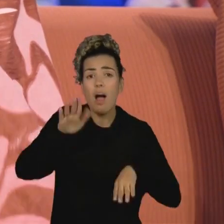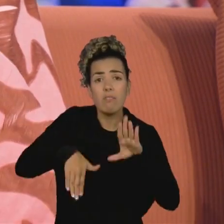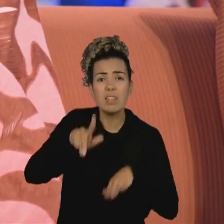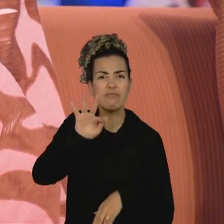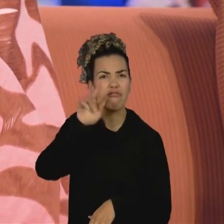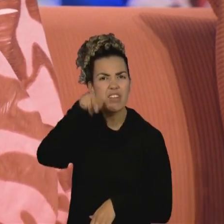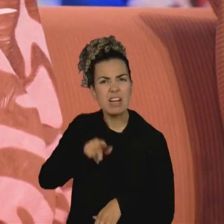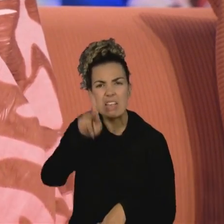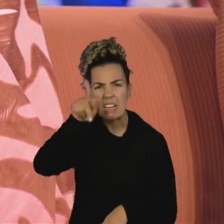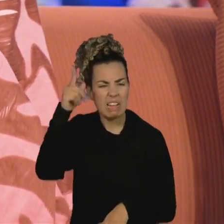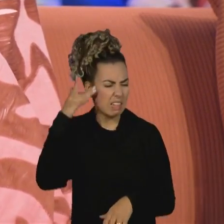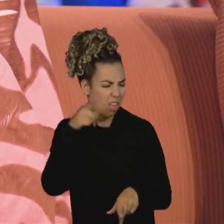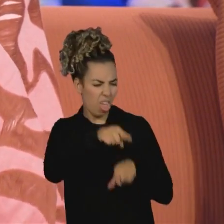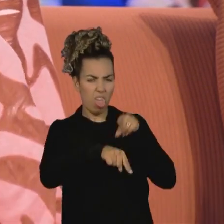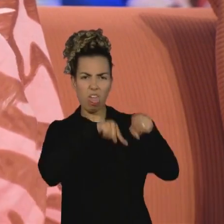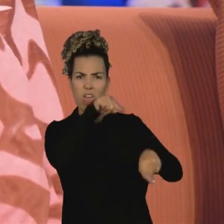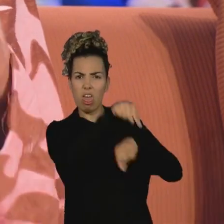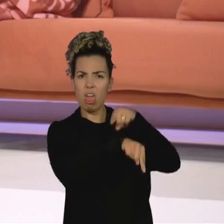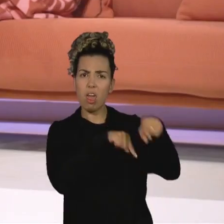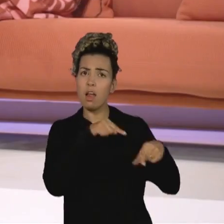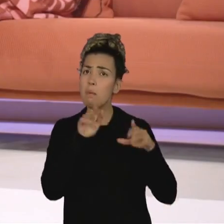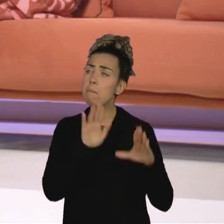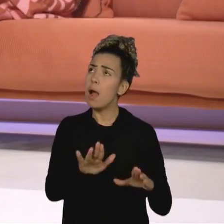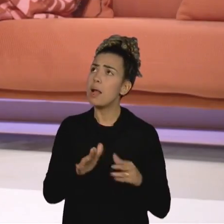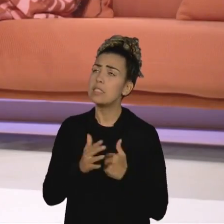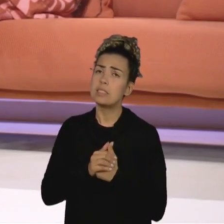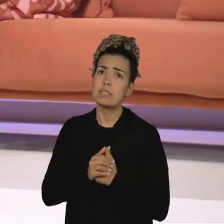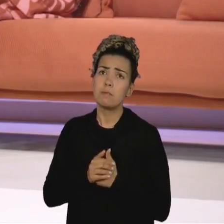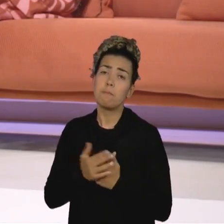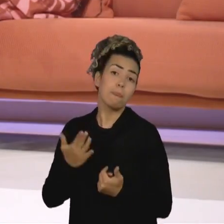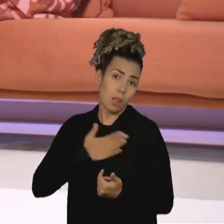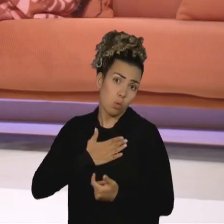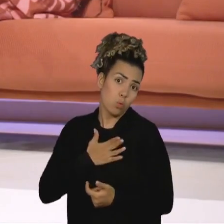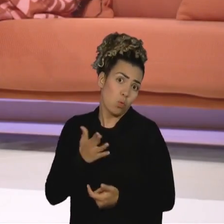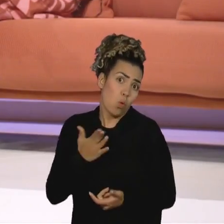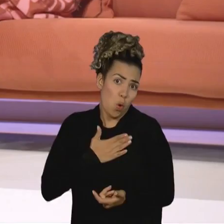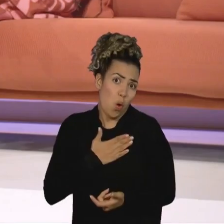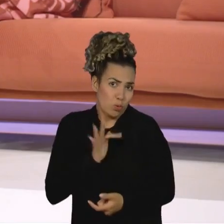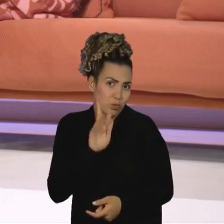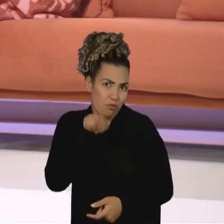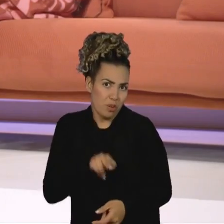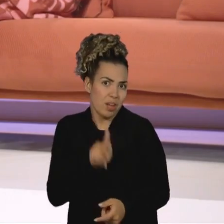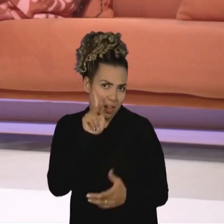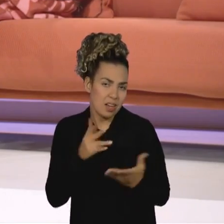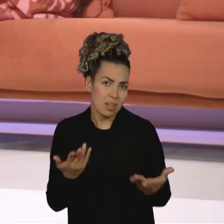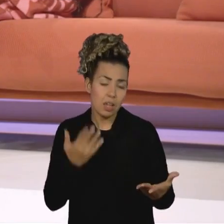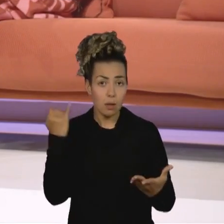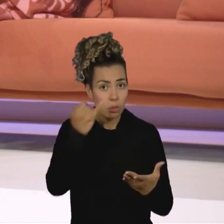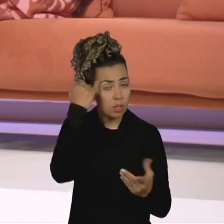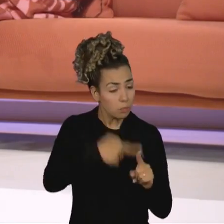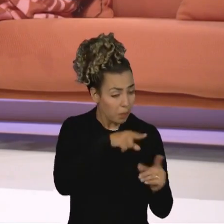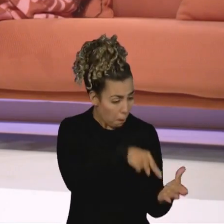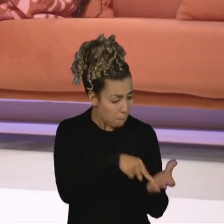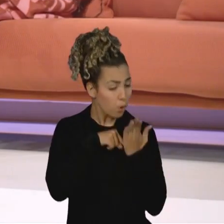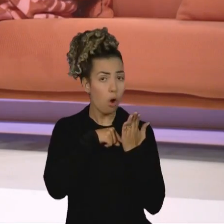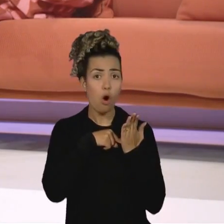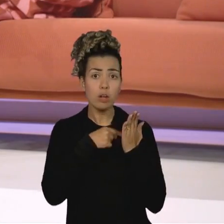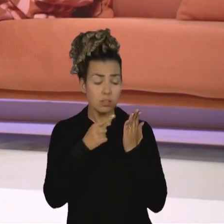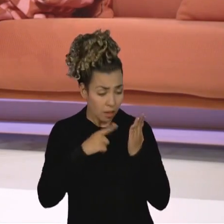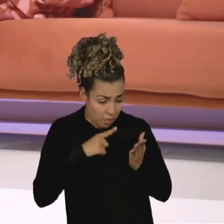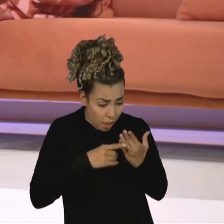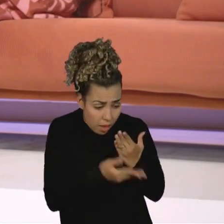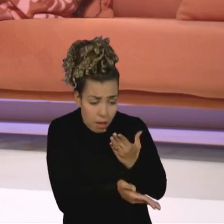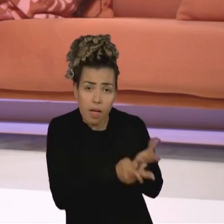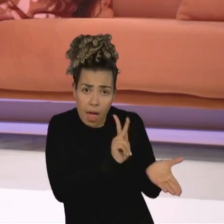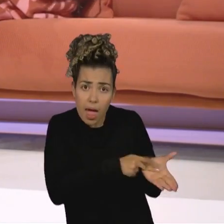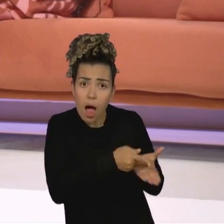mais, mas quando eu consumo muito, né? Então eu vejo que muitas das vezes aquilo ali é um retrato, né, da realidade